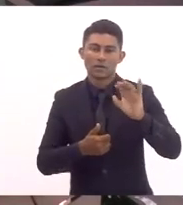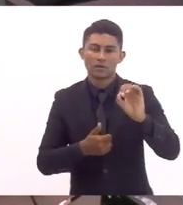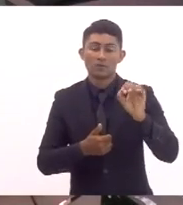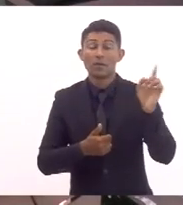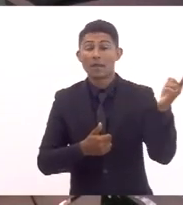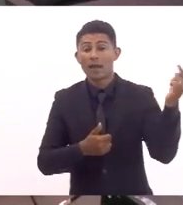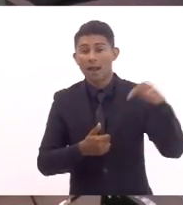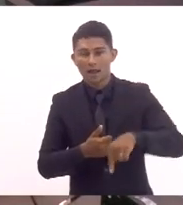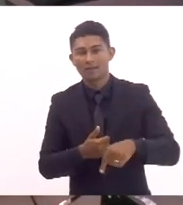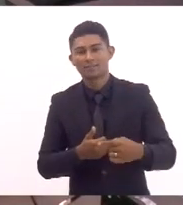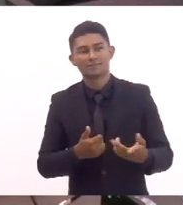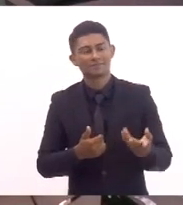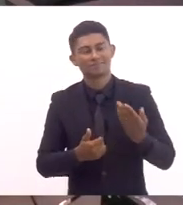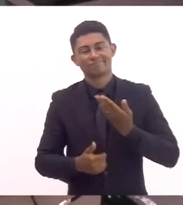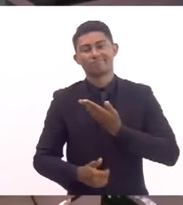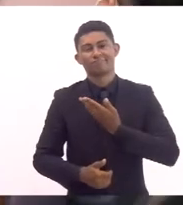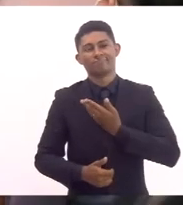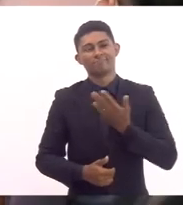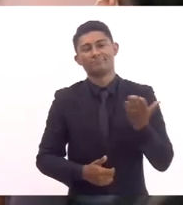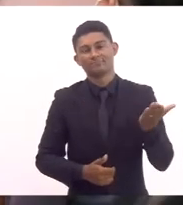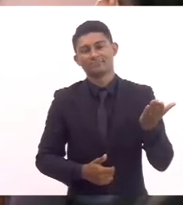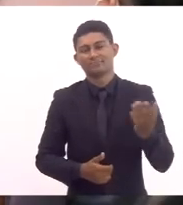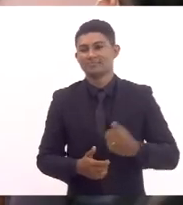nosso parceiro isso